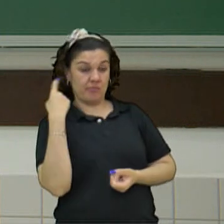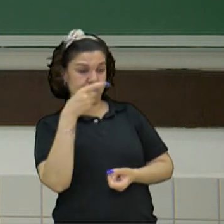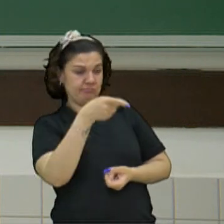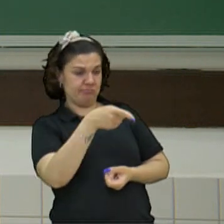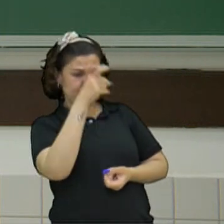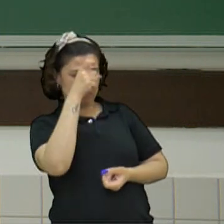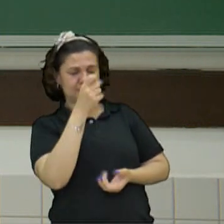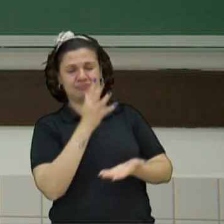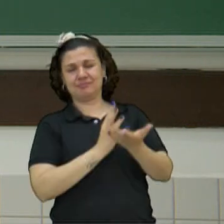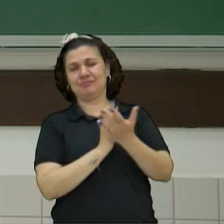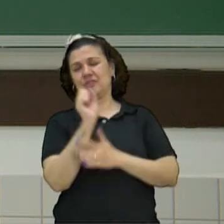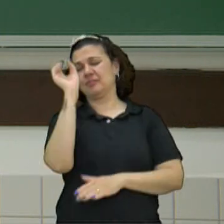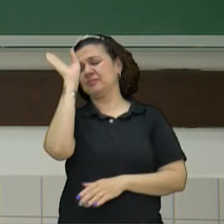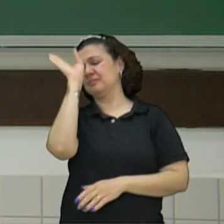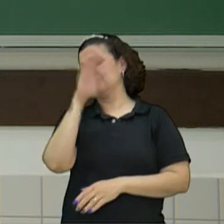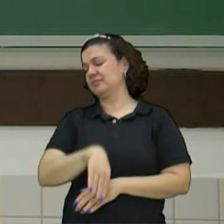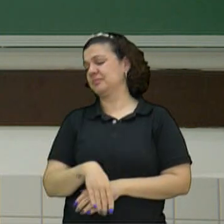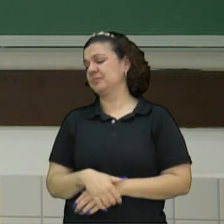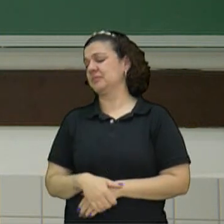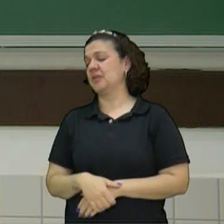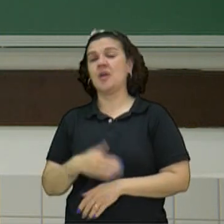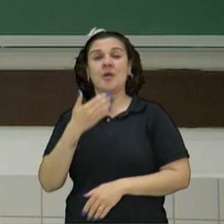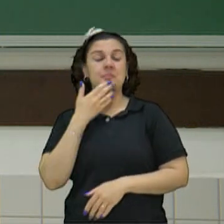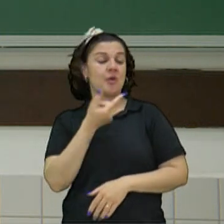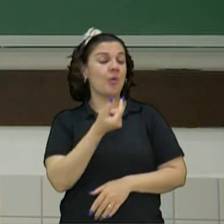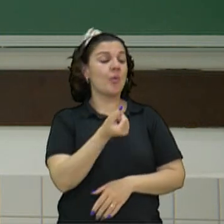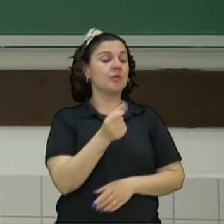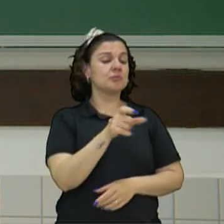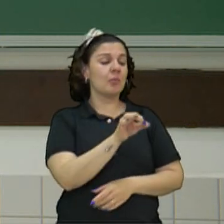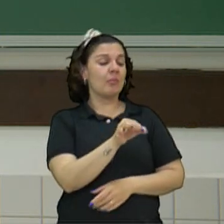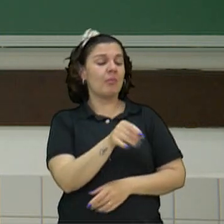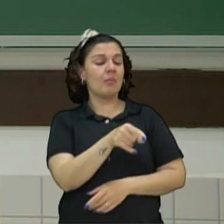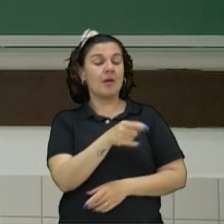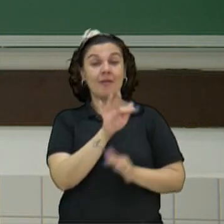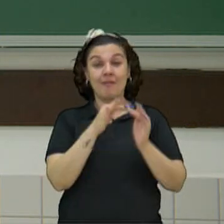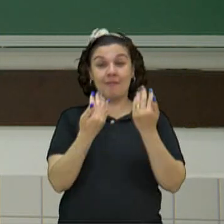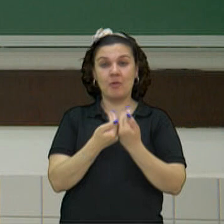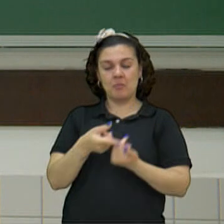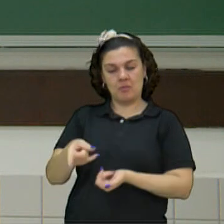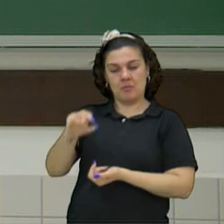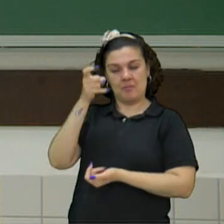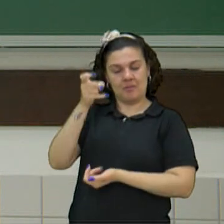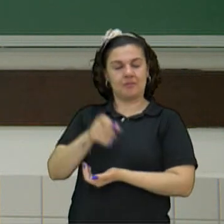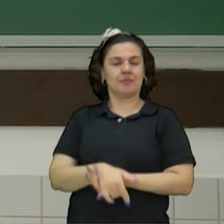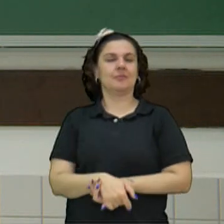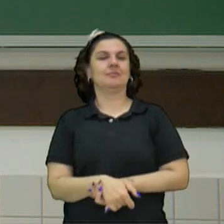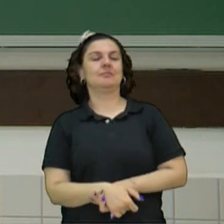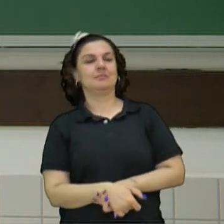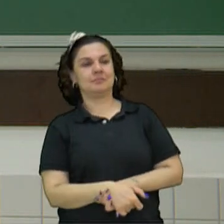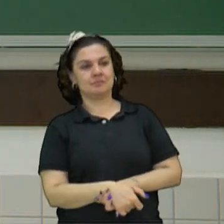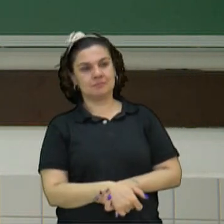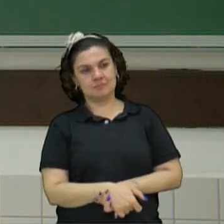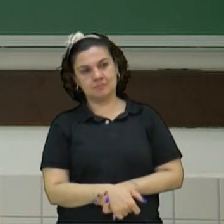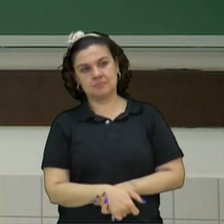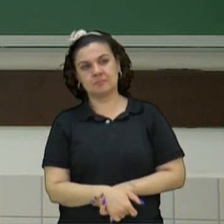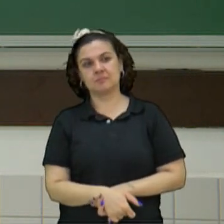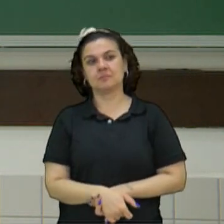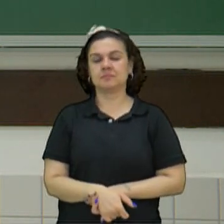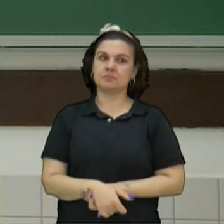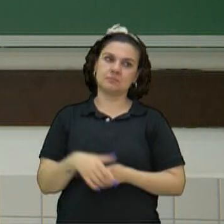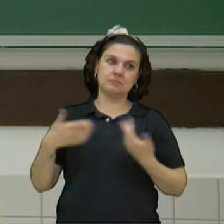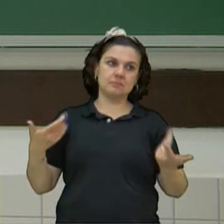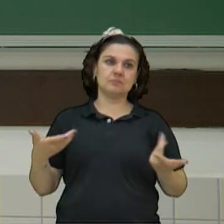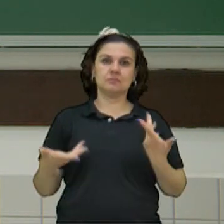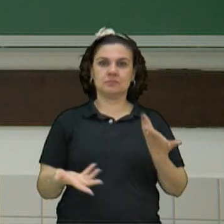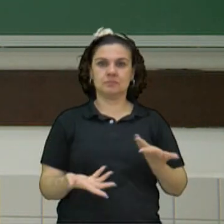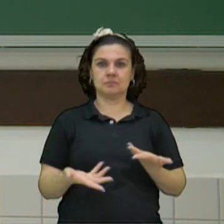alguém, cobrava ainda o valor da bala da família por ter dado um tiro na nuca da pessoa que